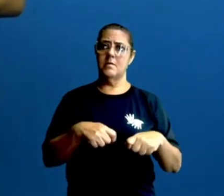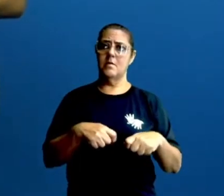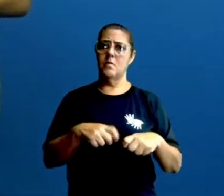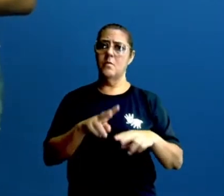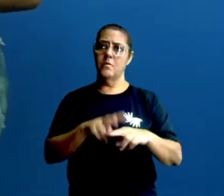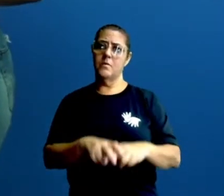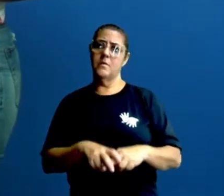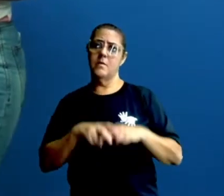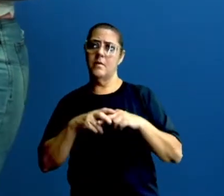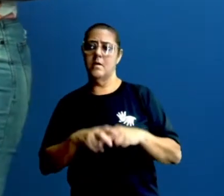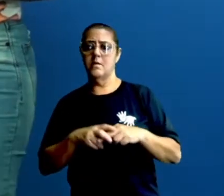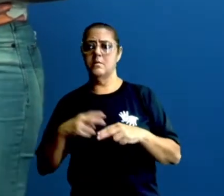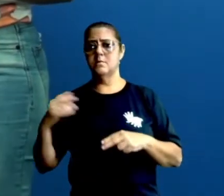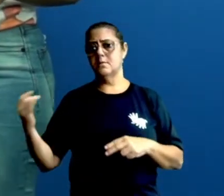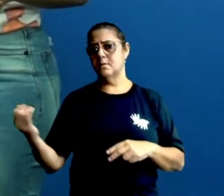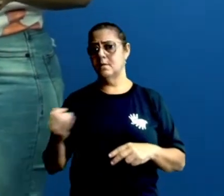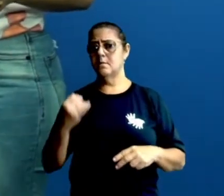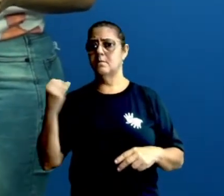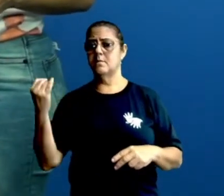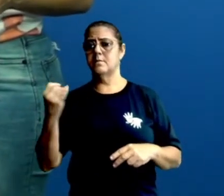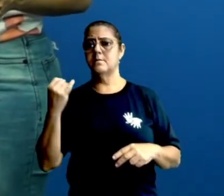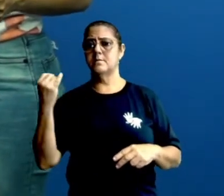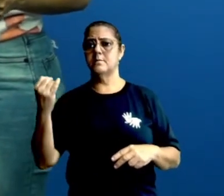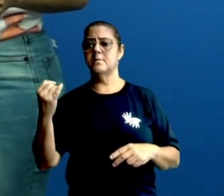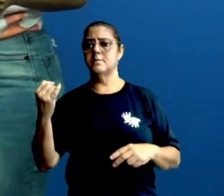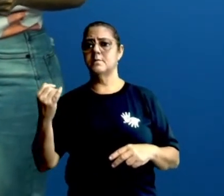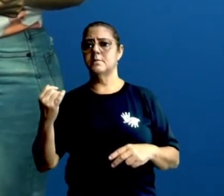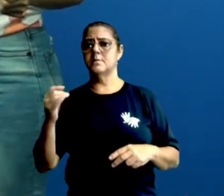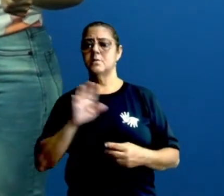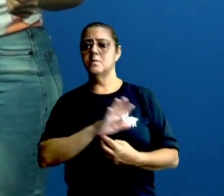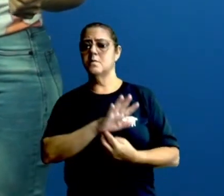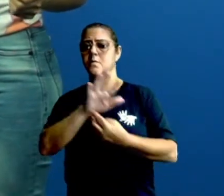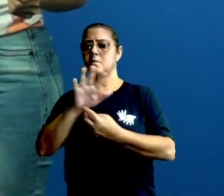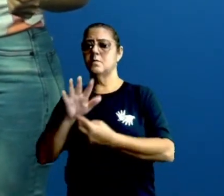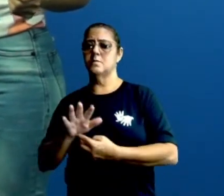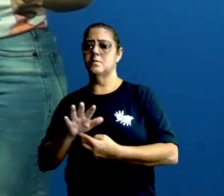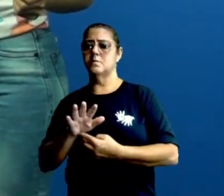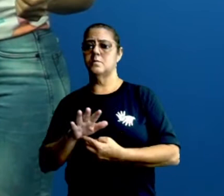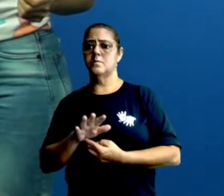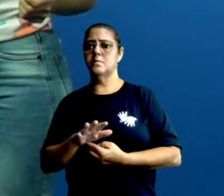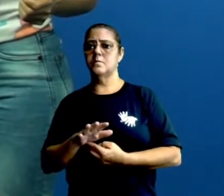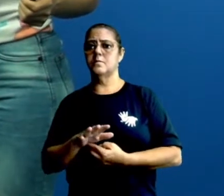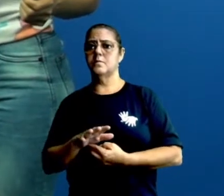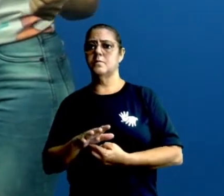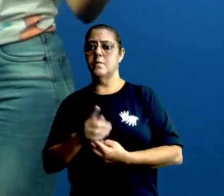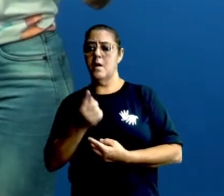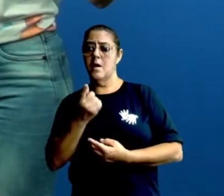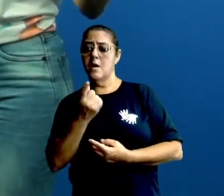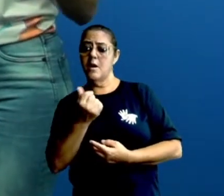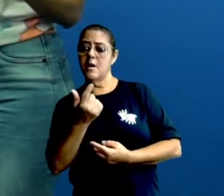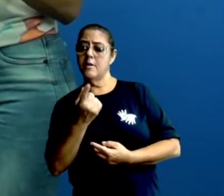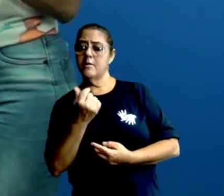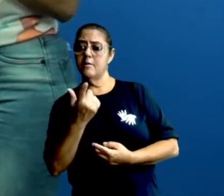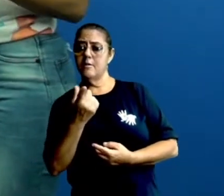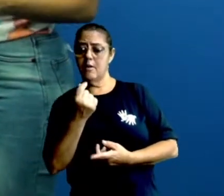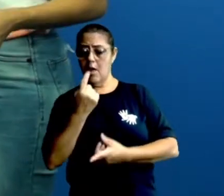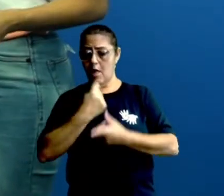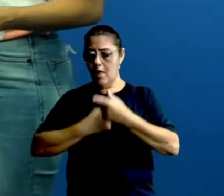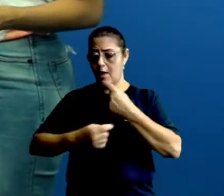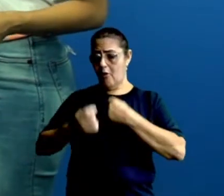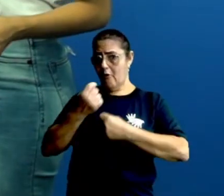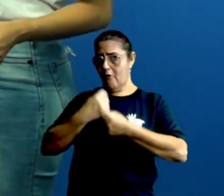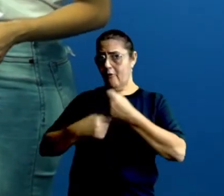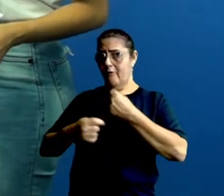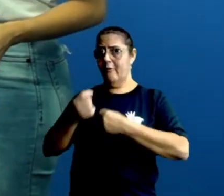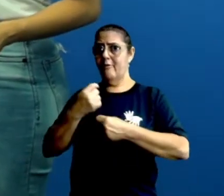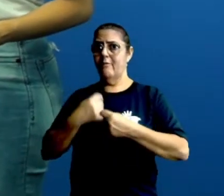da sua importância e do que ela representava em termos de render dinheiro.